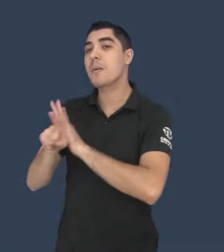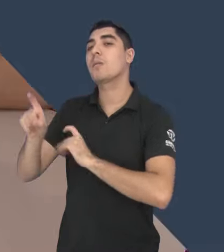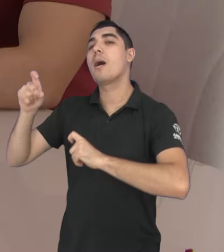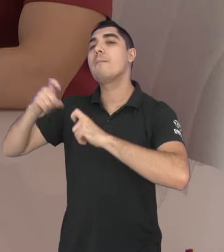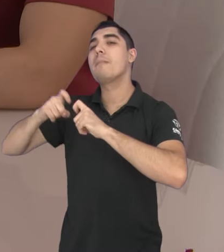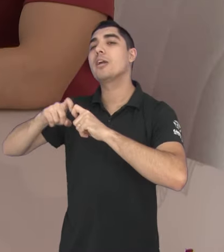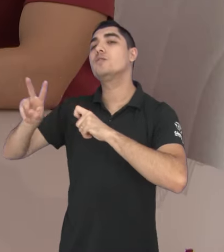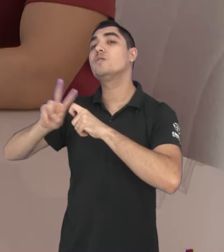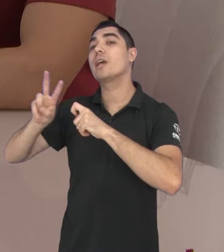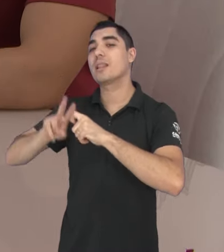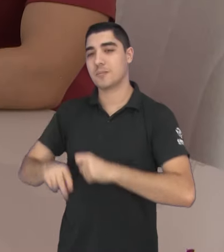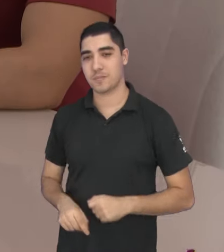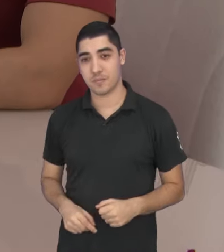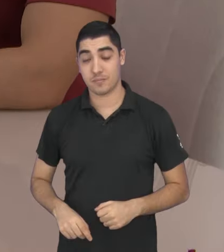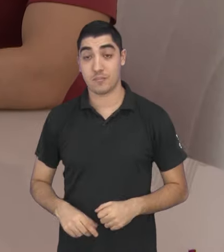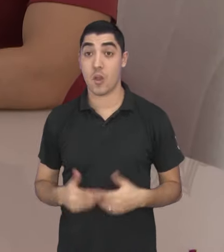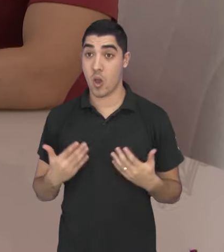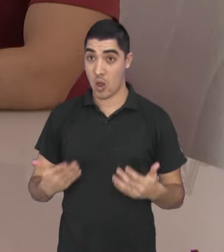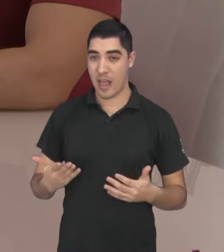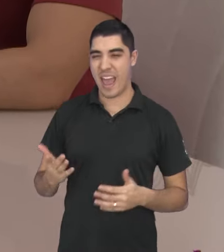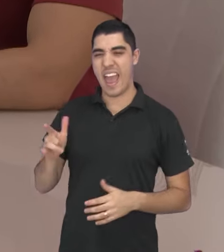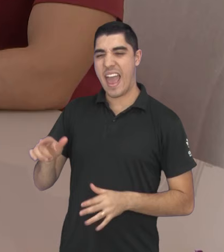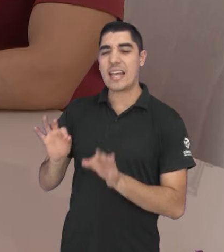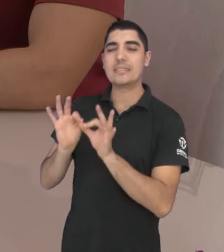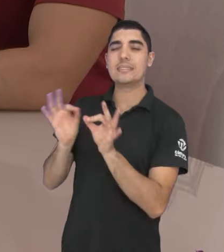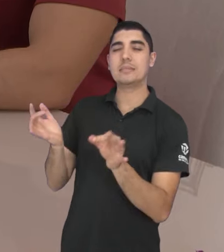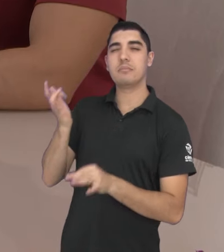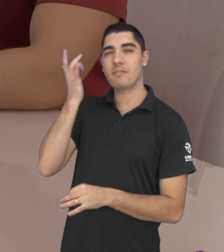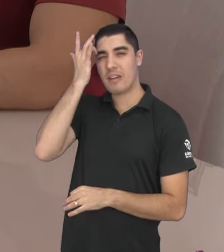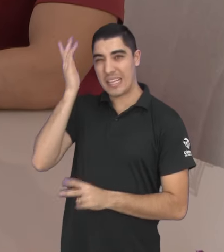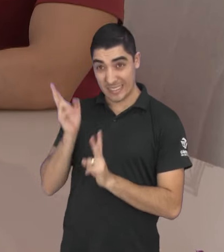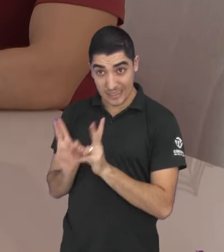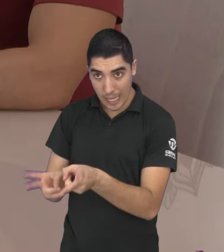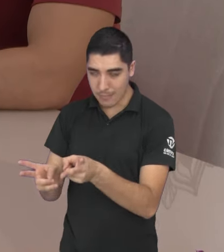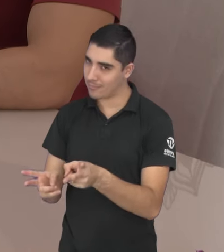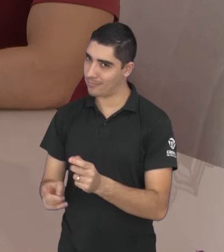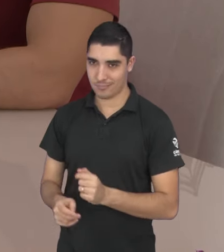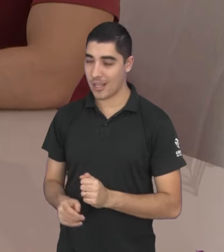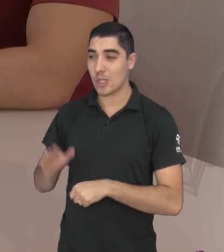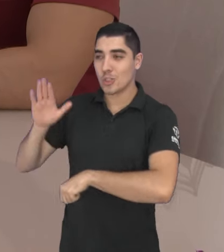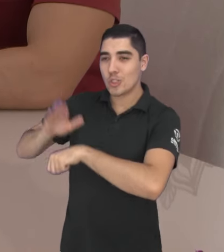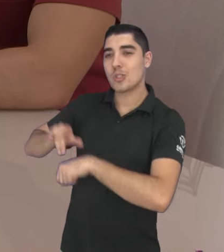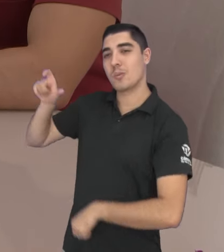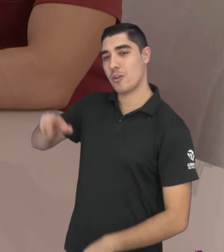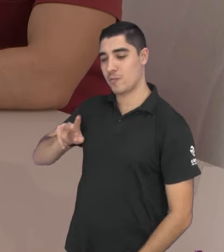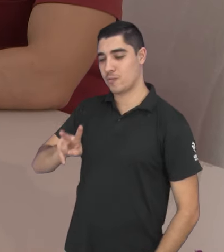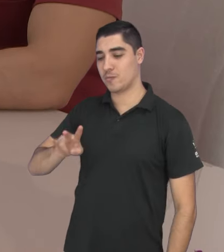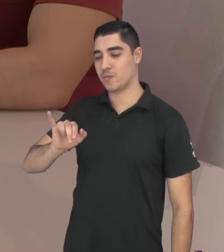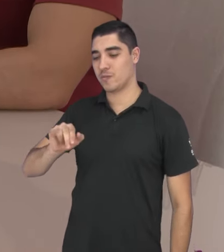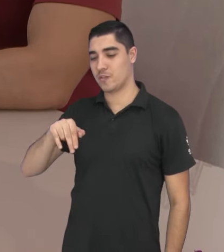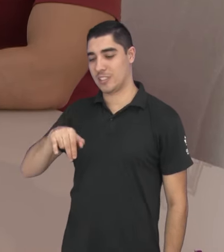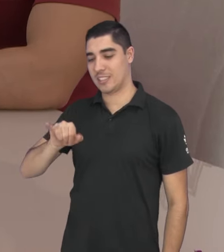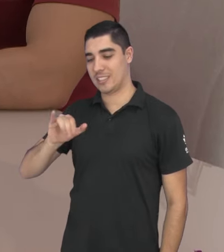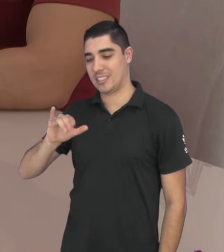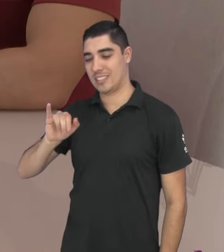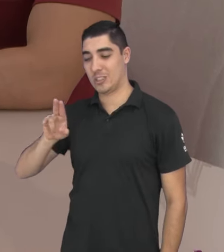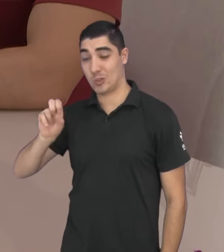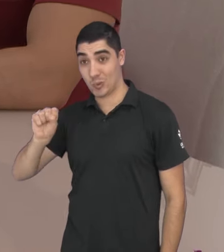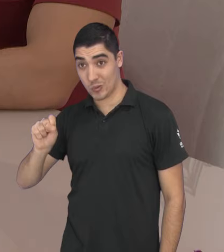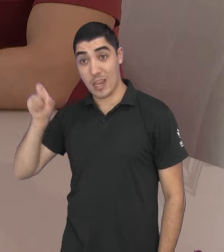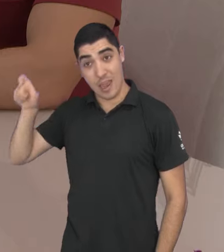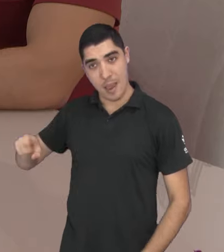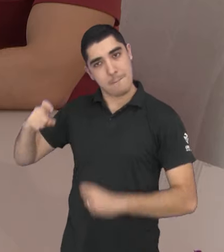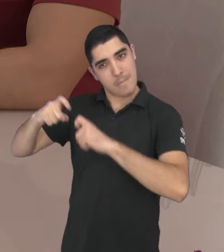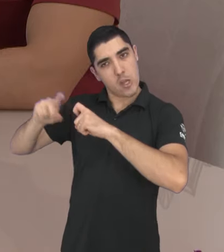veterinário. Nem sempre é tão simples assim, né? Então a gente convidou o Dr. Vinícius, médico veterinário, que é especialista